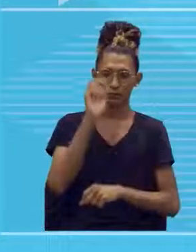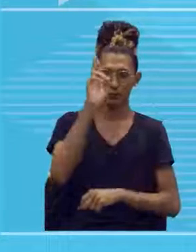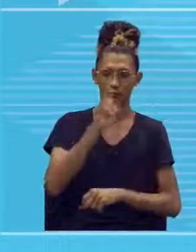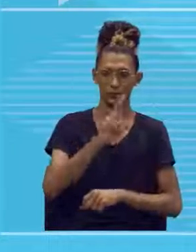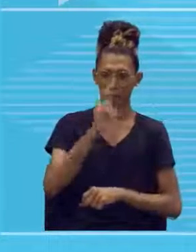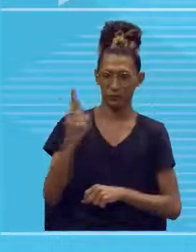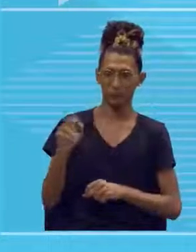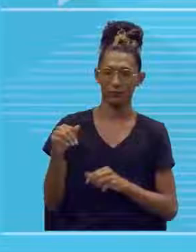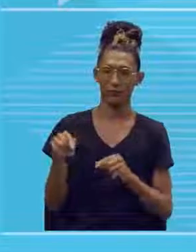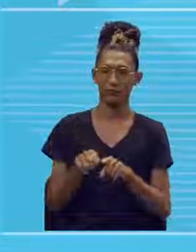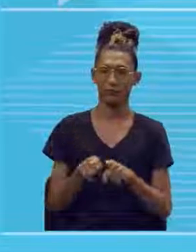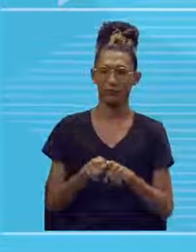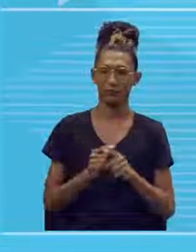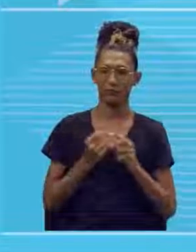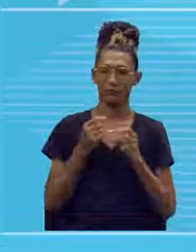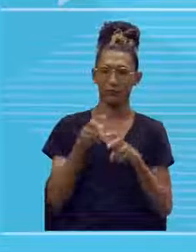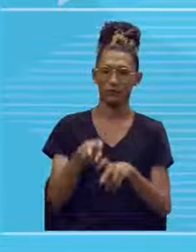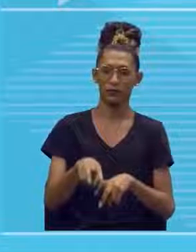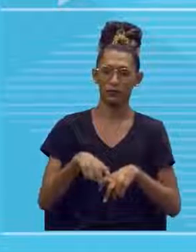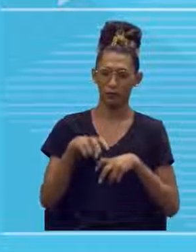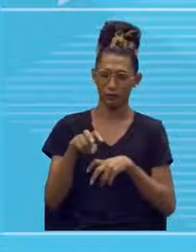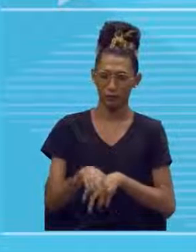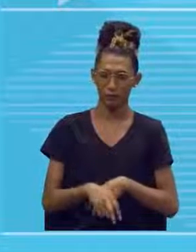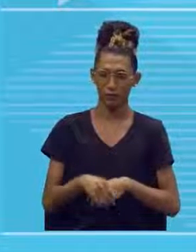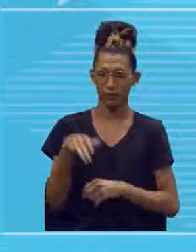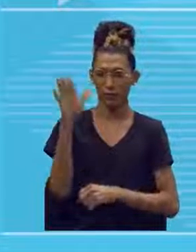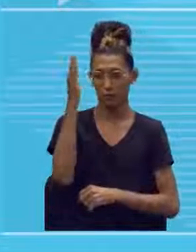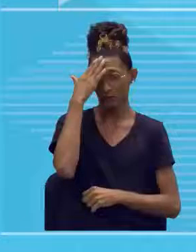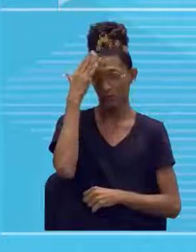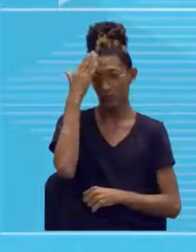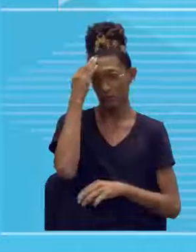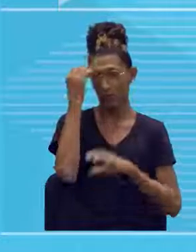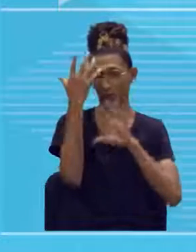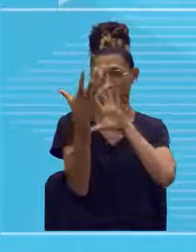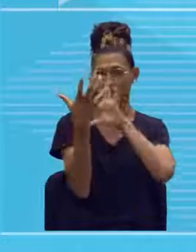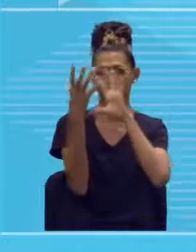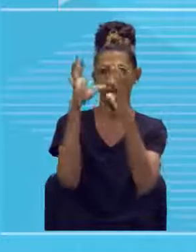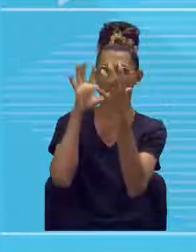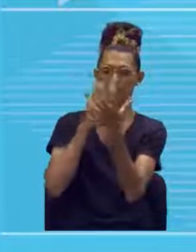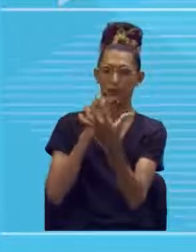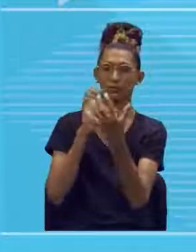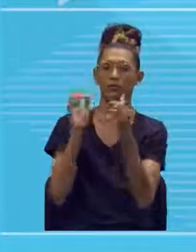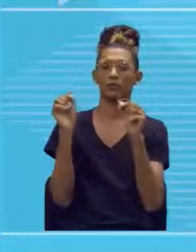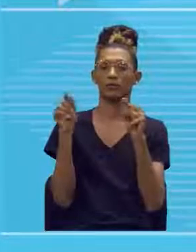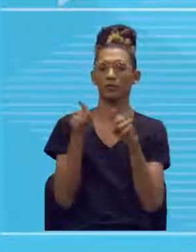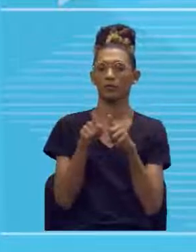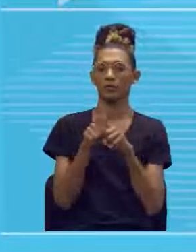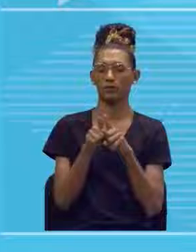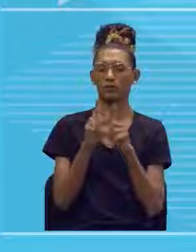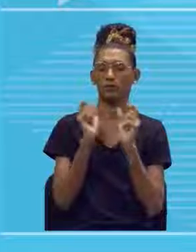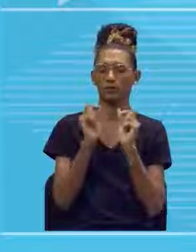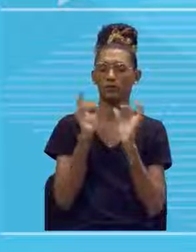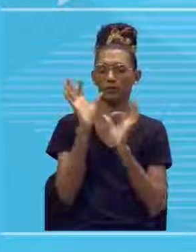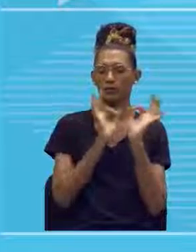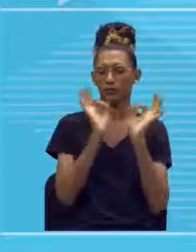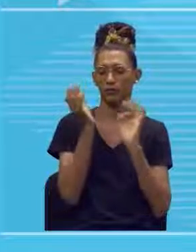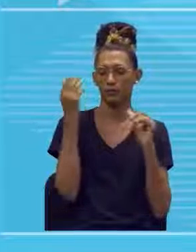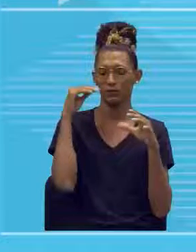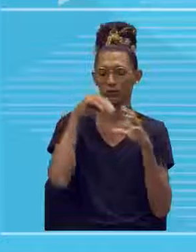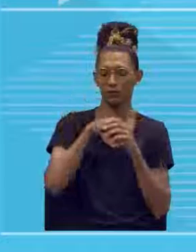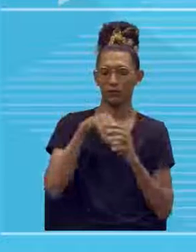e de agricultura compreendeu o clima e para se orientarem no